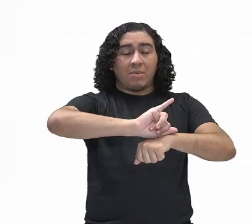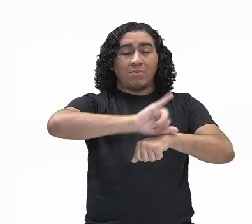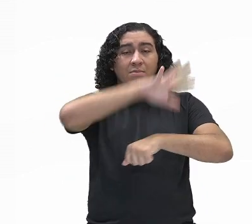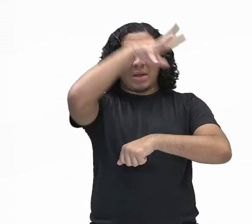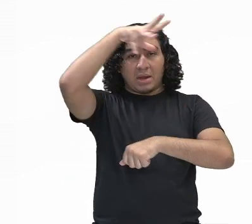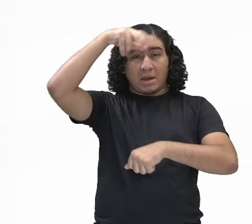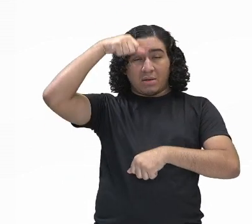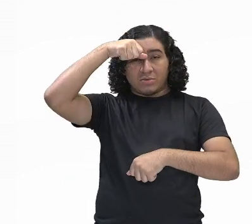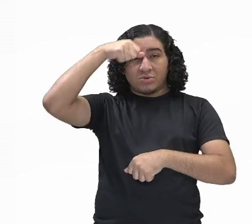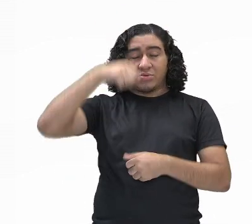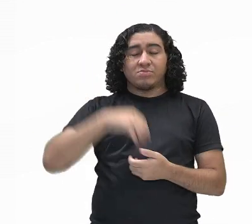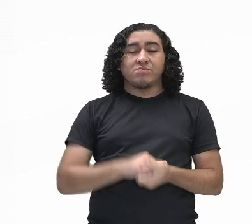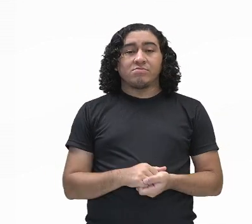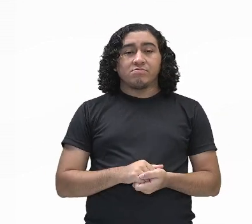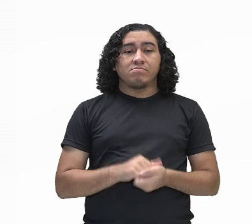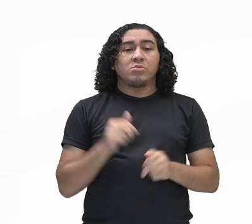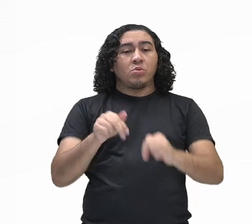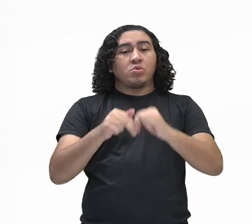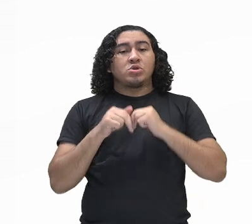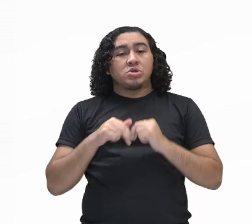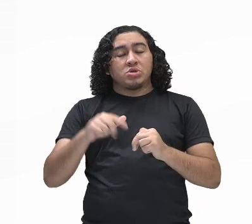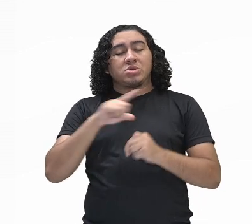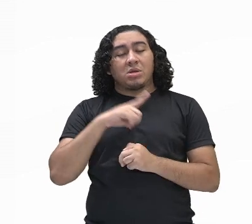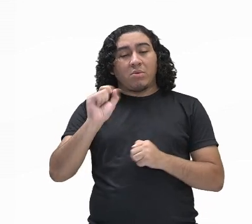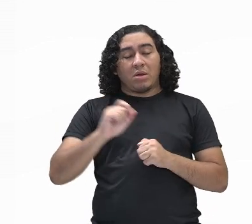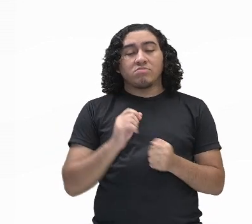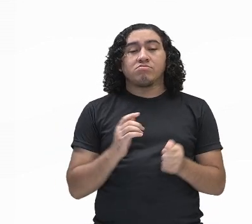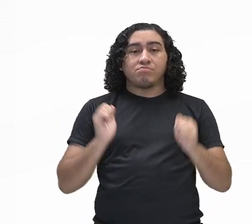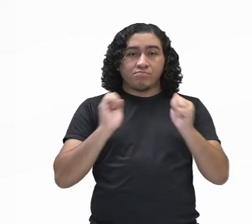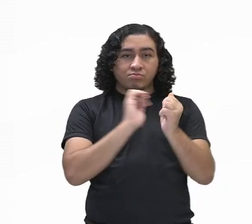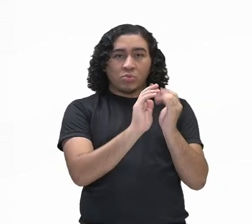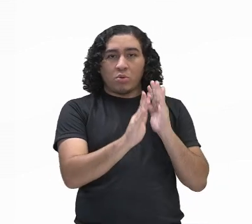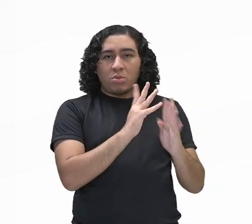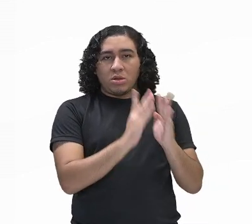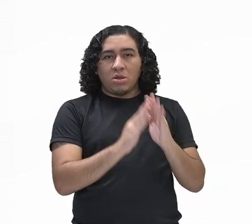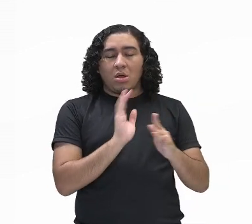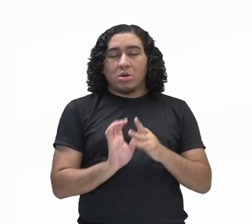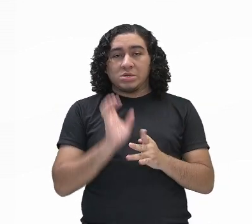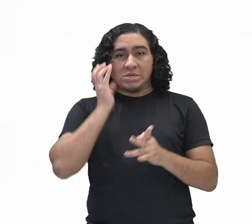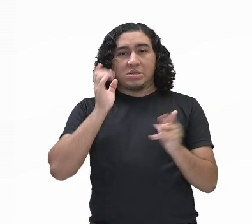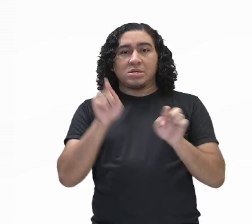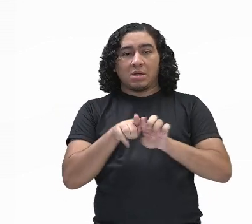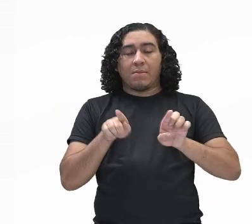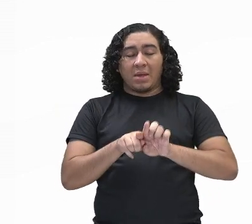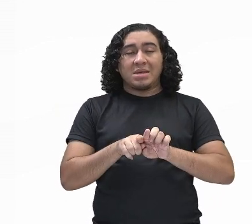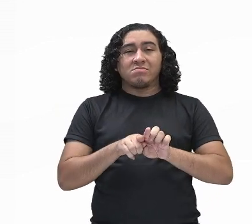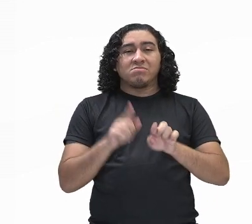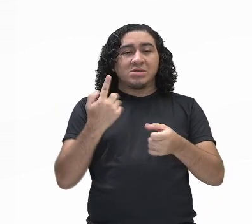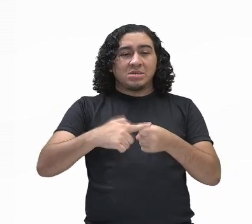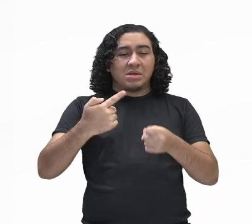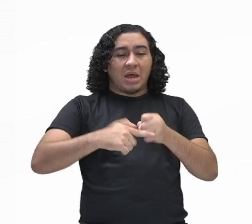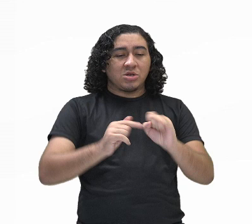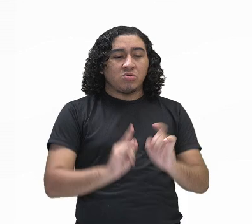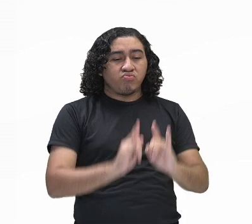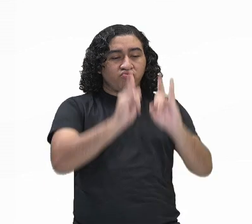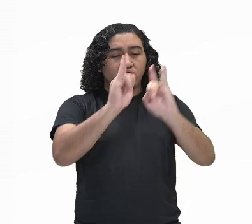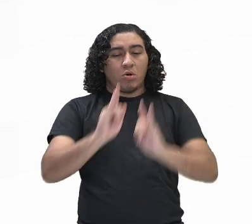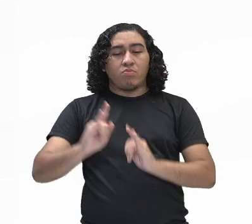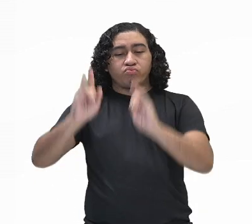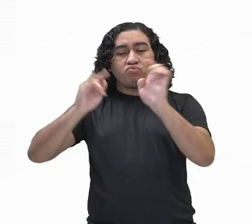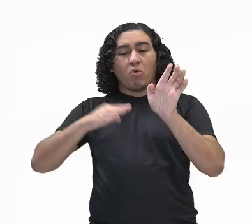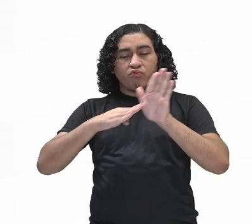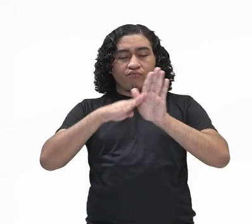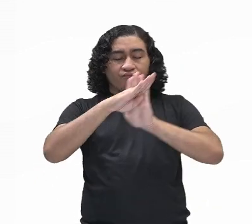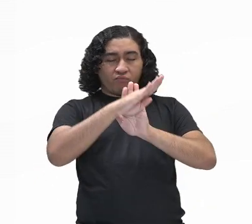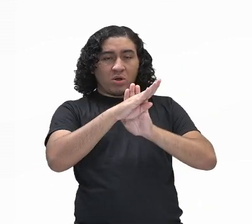Manaus, né? E, consequentemente, com esse processo de urbanização, de crescimento da cidade, o inchaço urbano, a gente